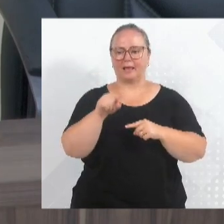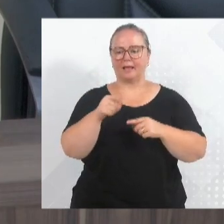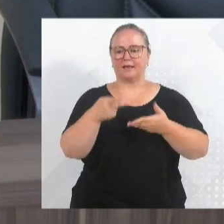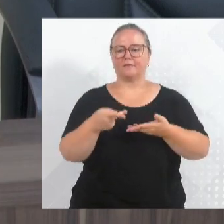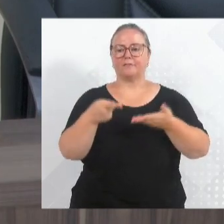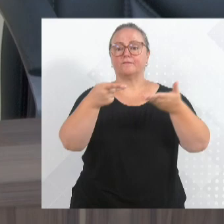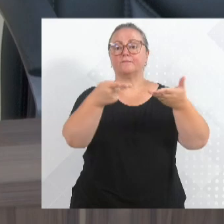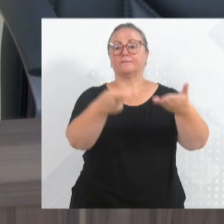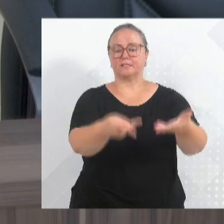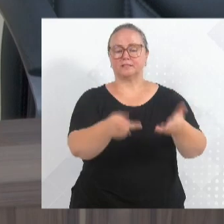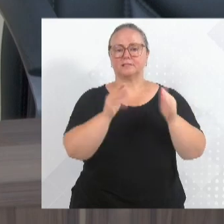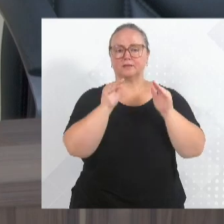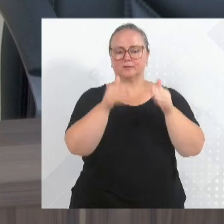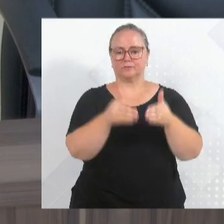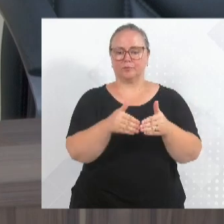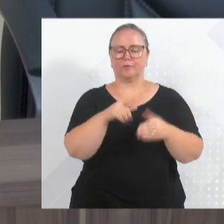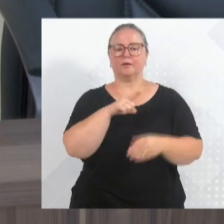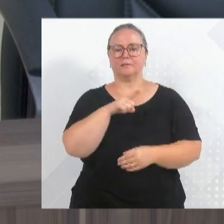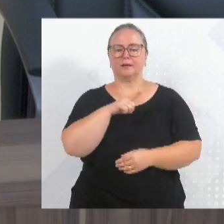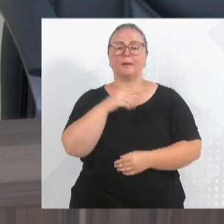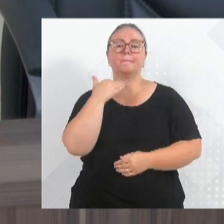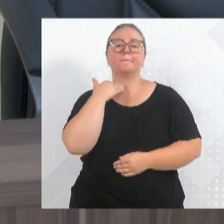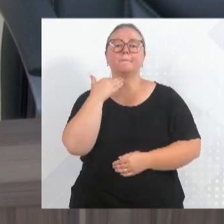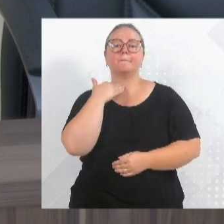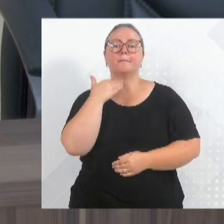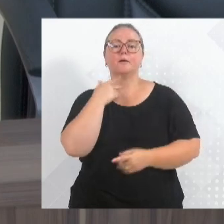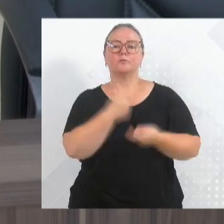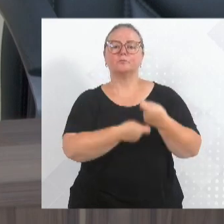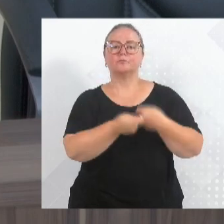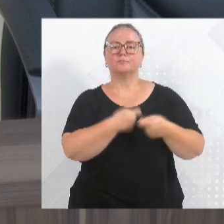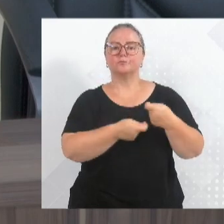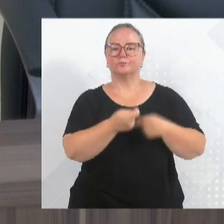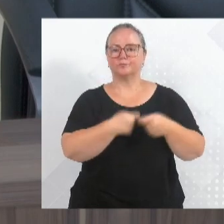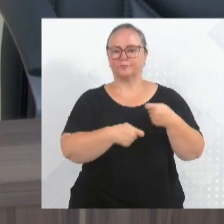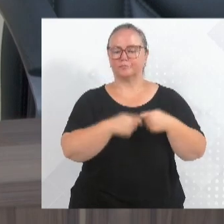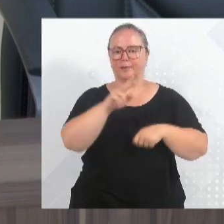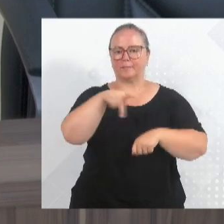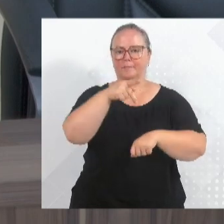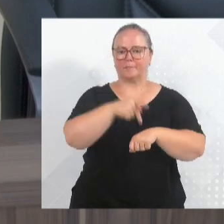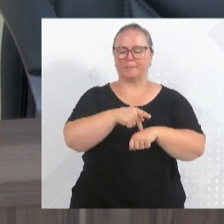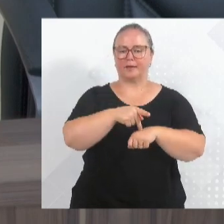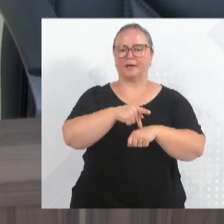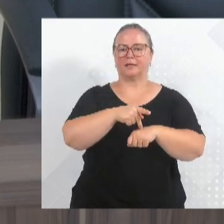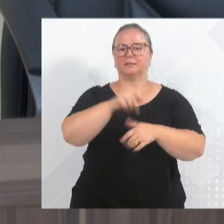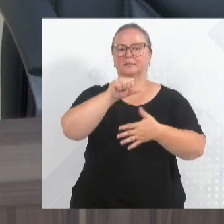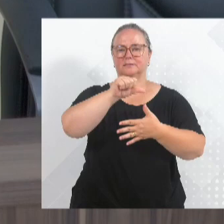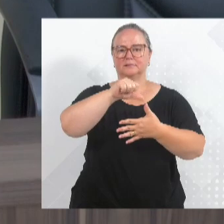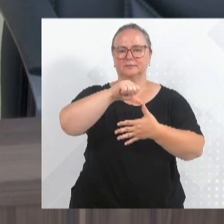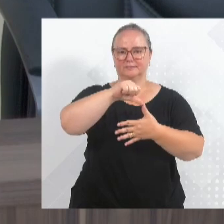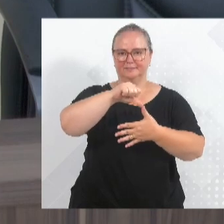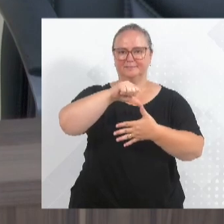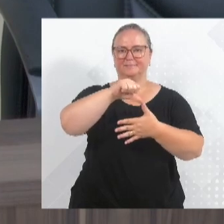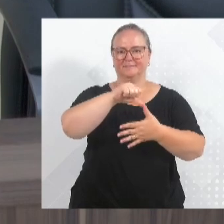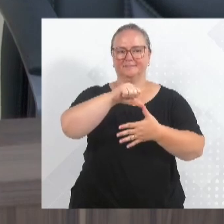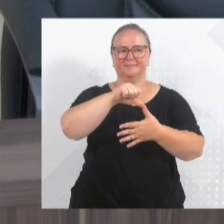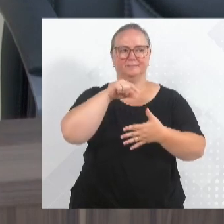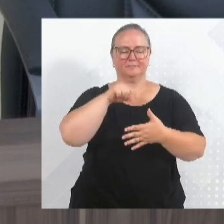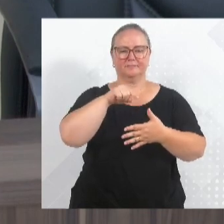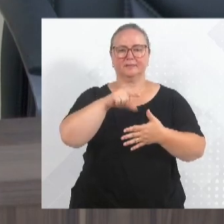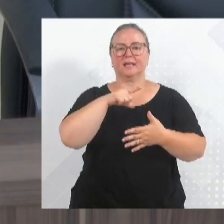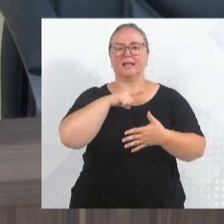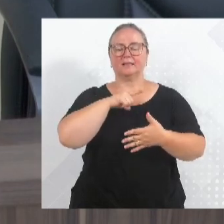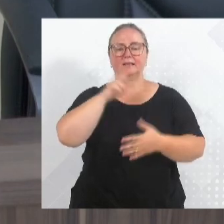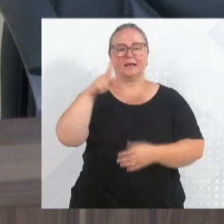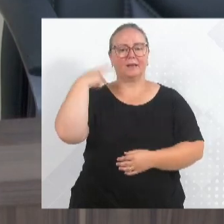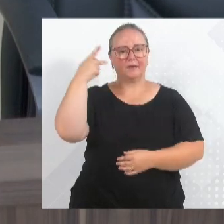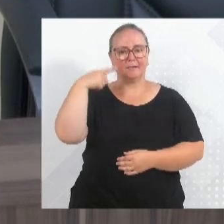visitar o Fomplata, que é um banco que financia, que é um banco dos países da América do Sul e que financia políticas públicas